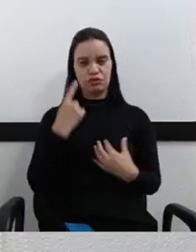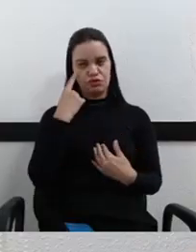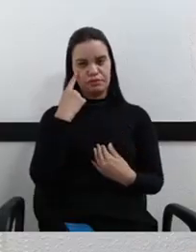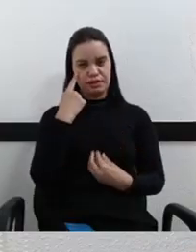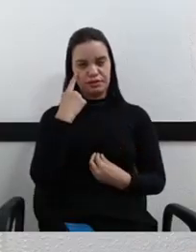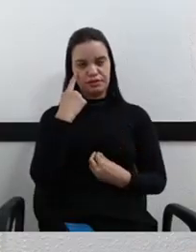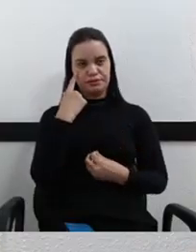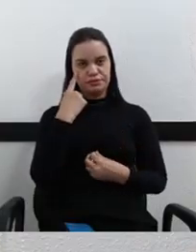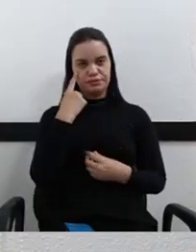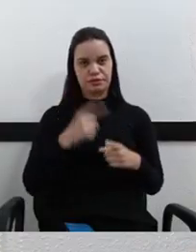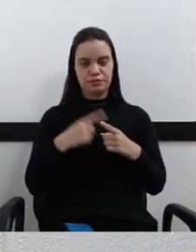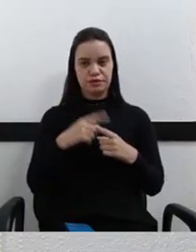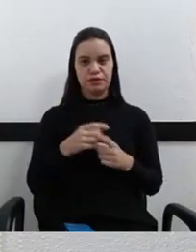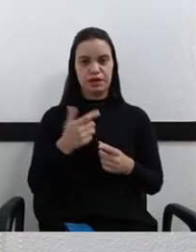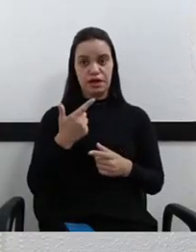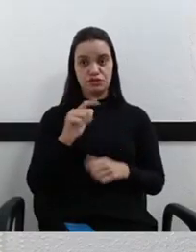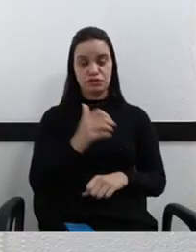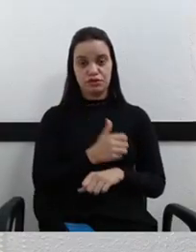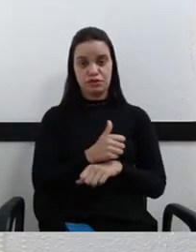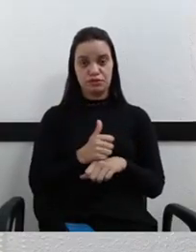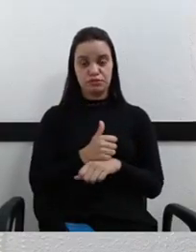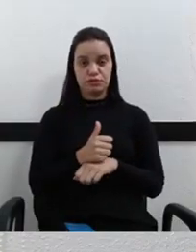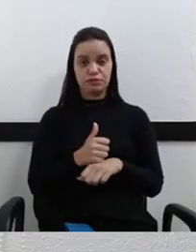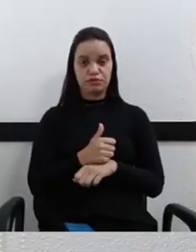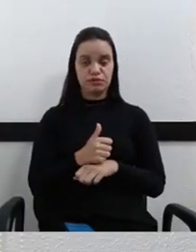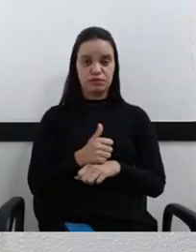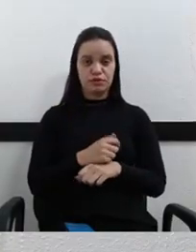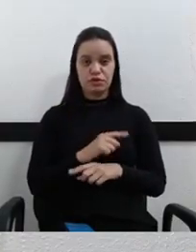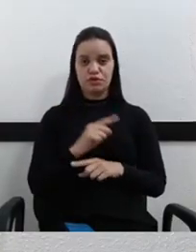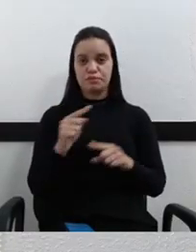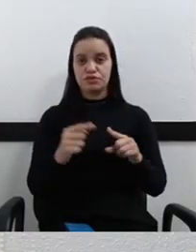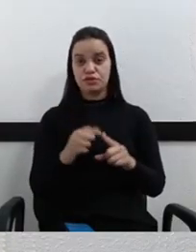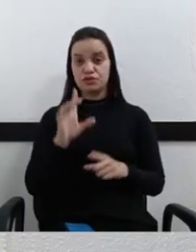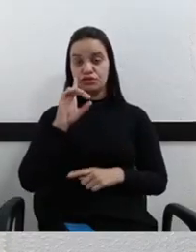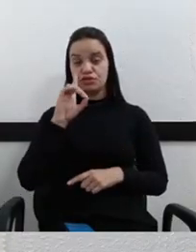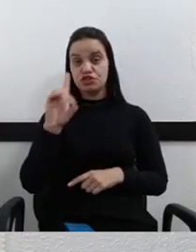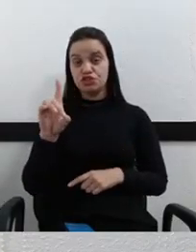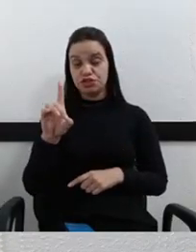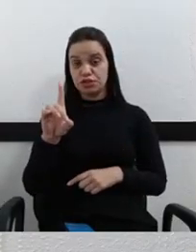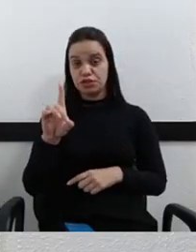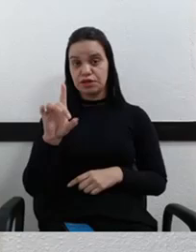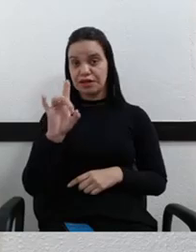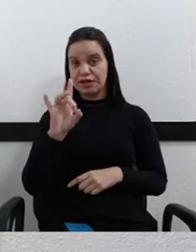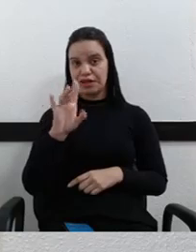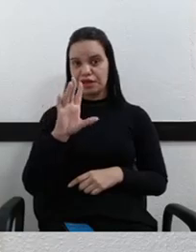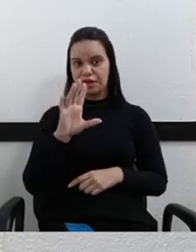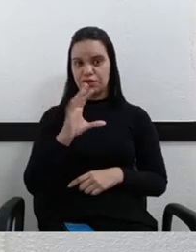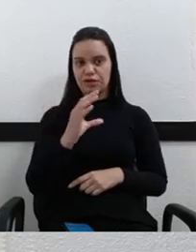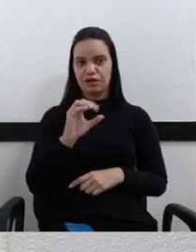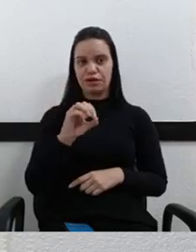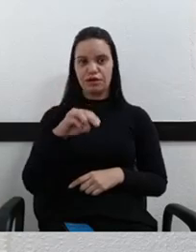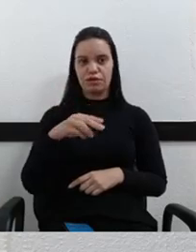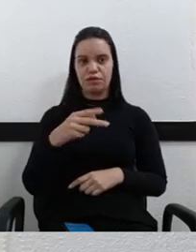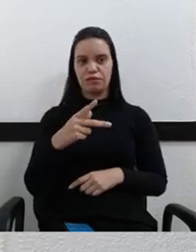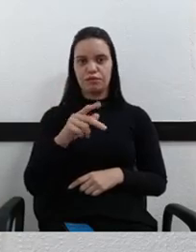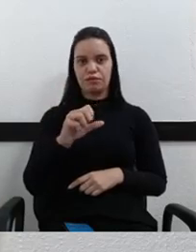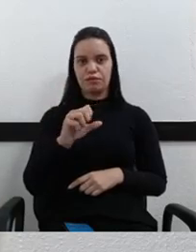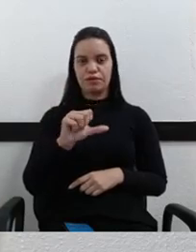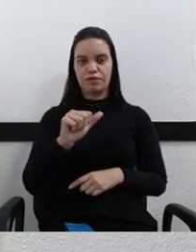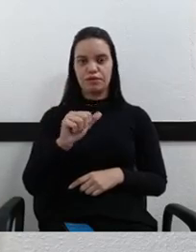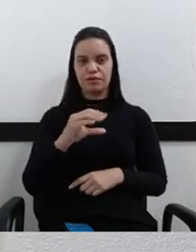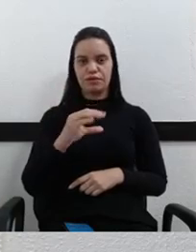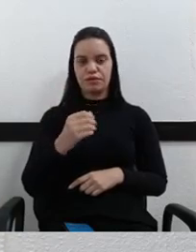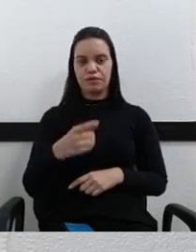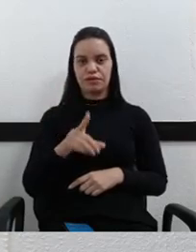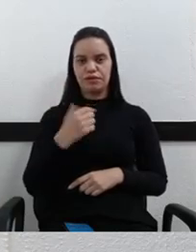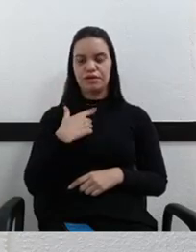isso. Porque as outras carreiras trabalham com a ideia do dia, não da compensação. Então o cara fala, eu quero